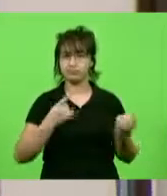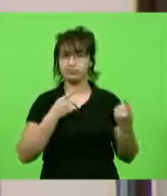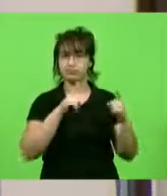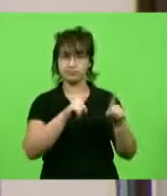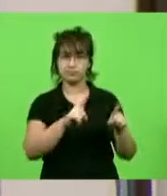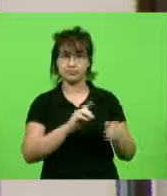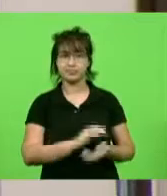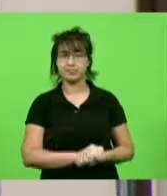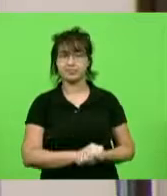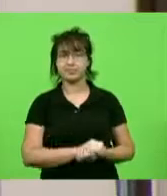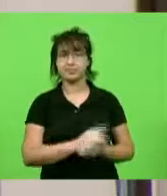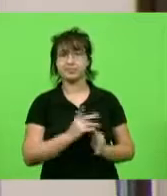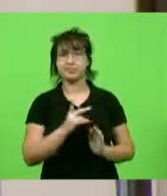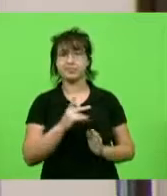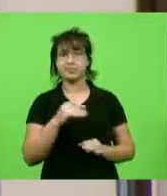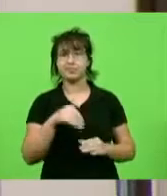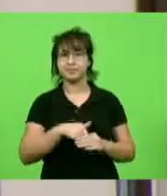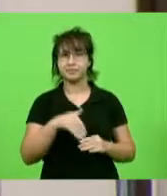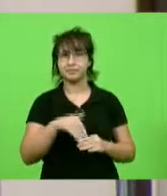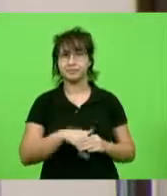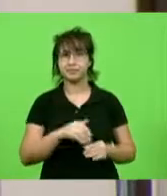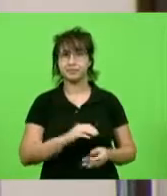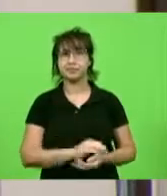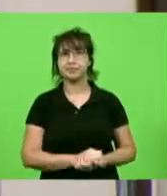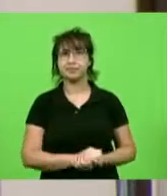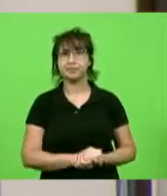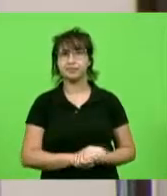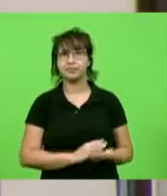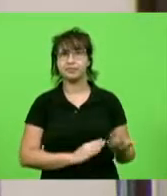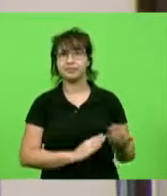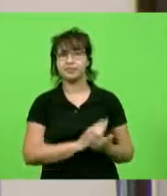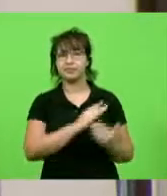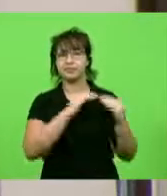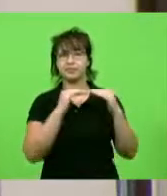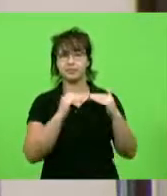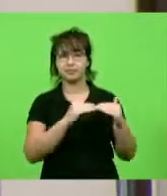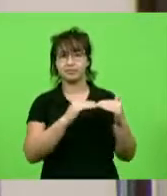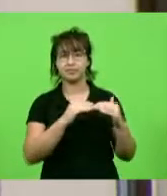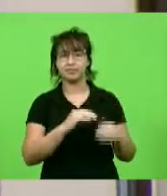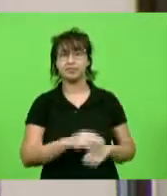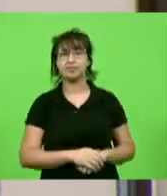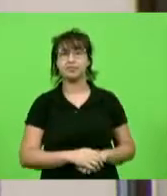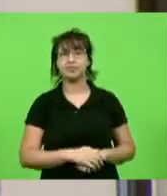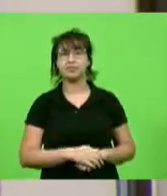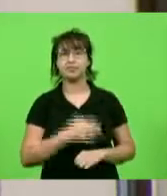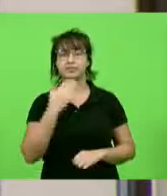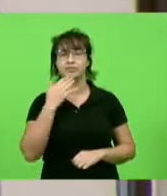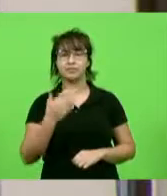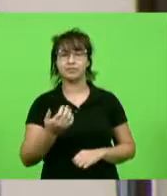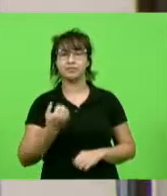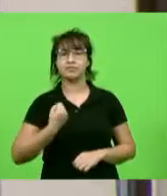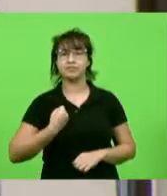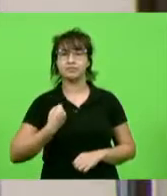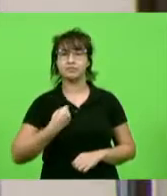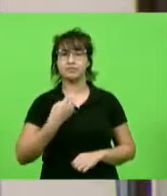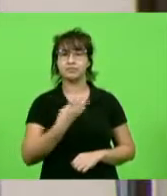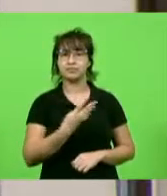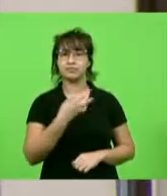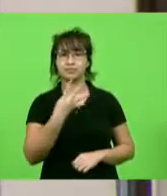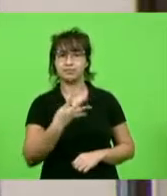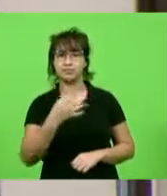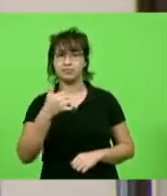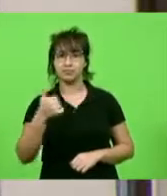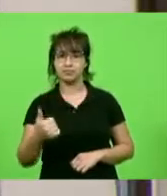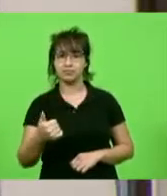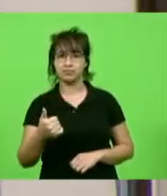quem queira discutir, em votação, deputados que aprovam permaneçam como se encontra. Aprovado por unanimidade, requerimento 441, autor